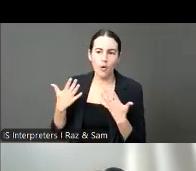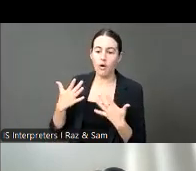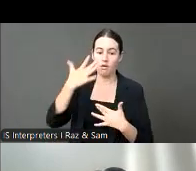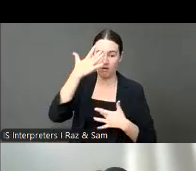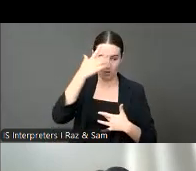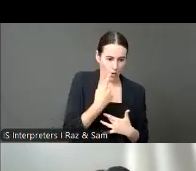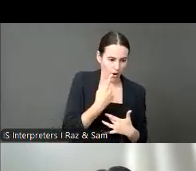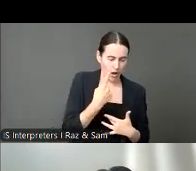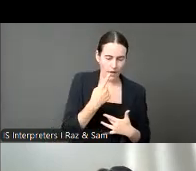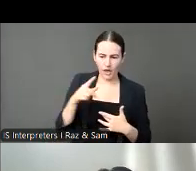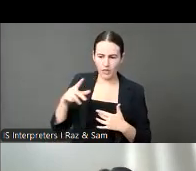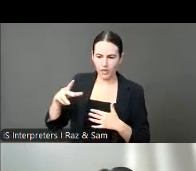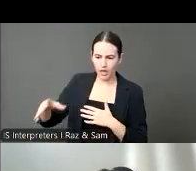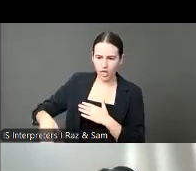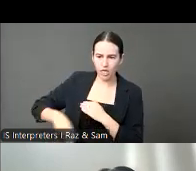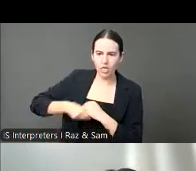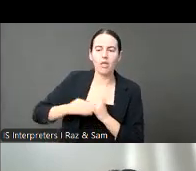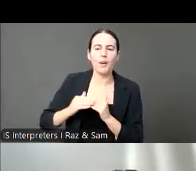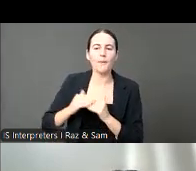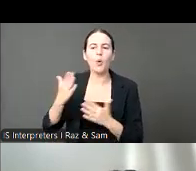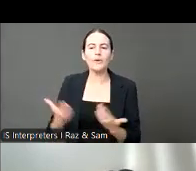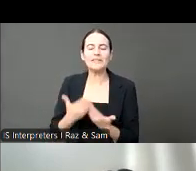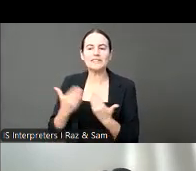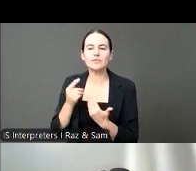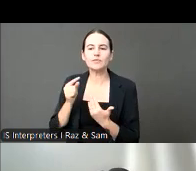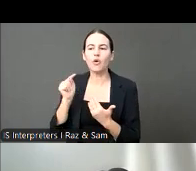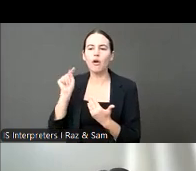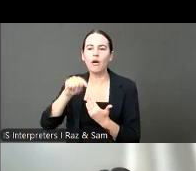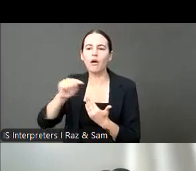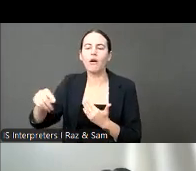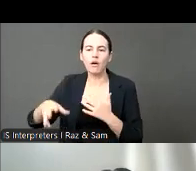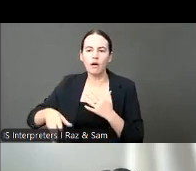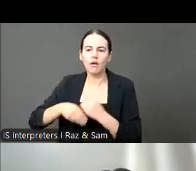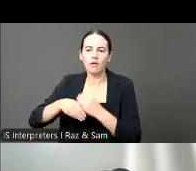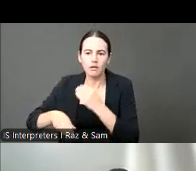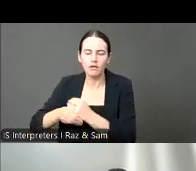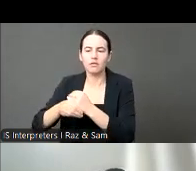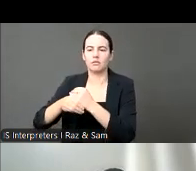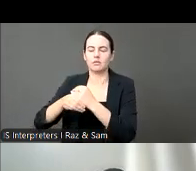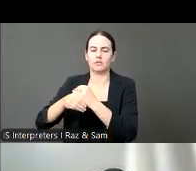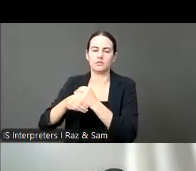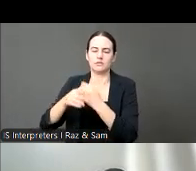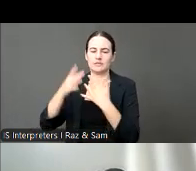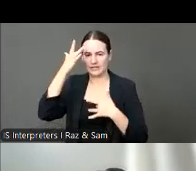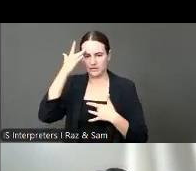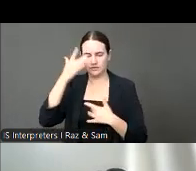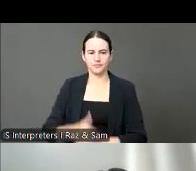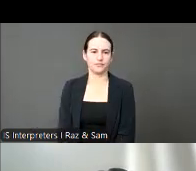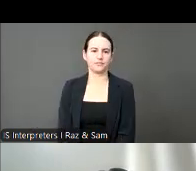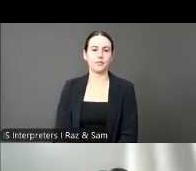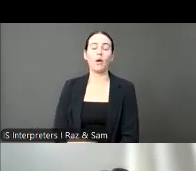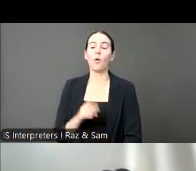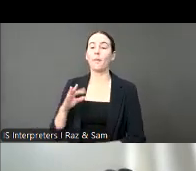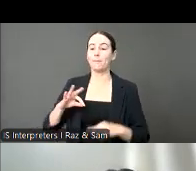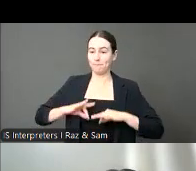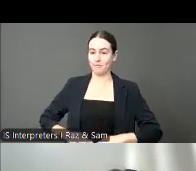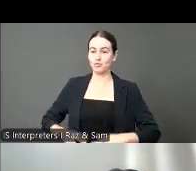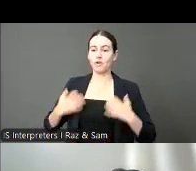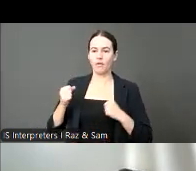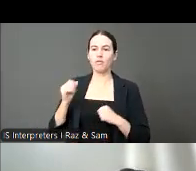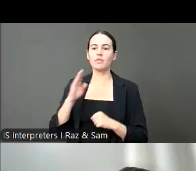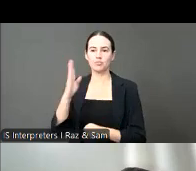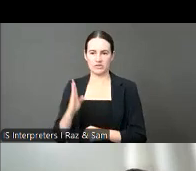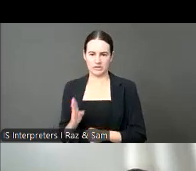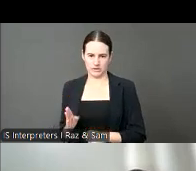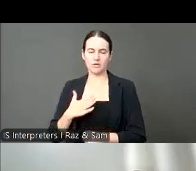que o Brasil, o Ministério da Saúde tem priorizado, atuar nos determinantes sociais. E,